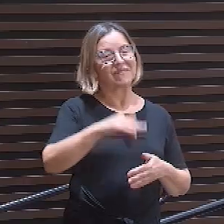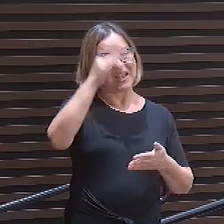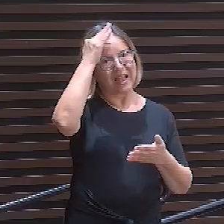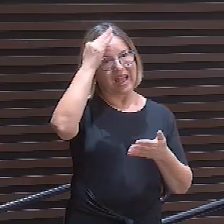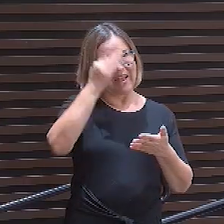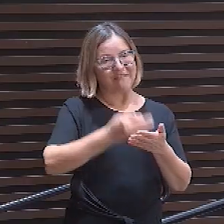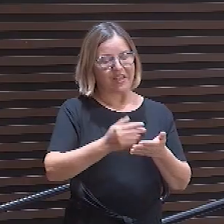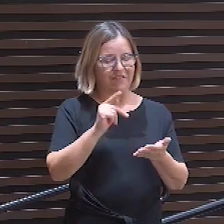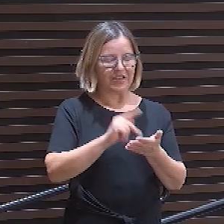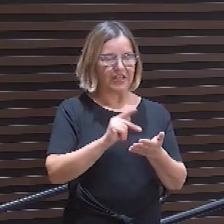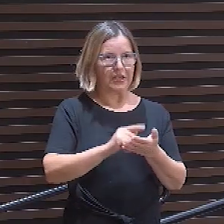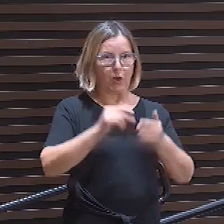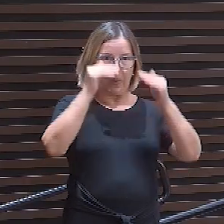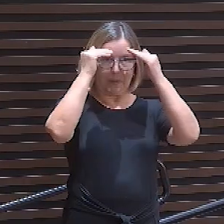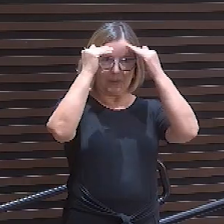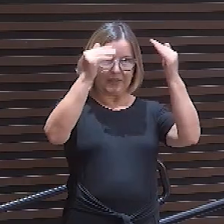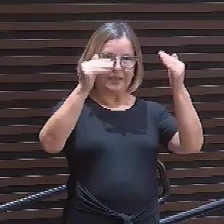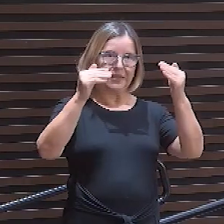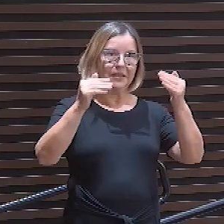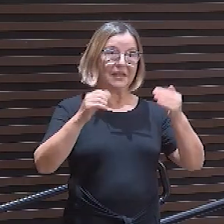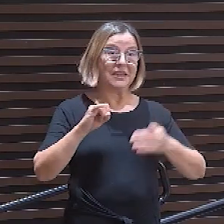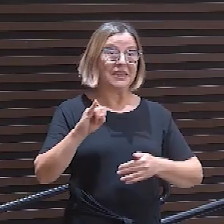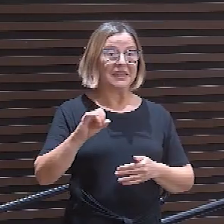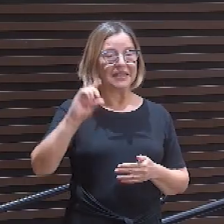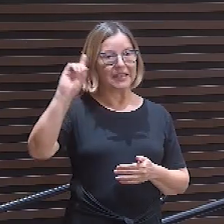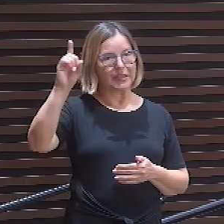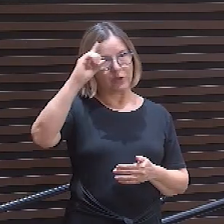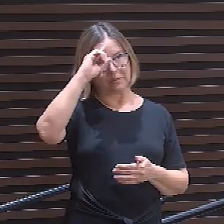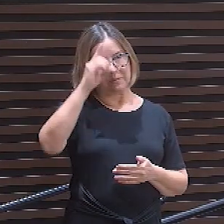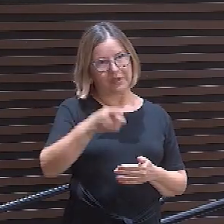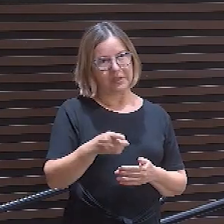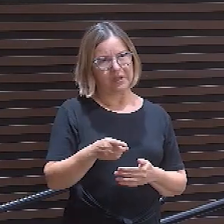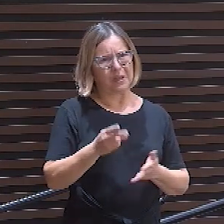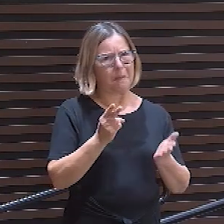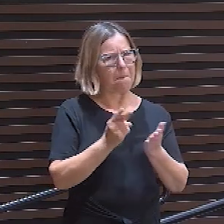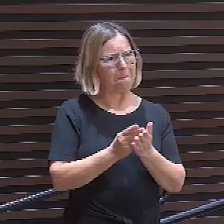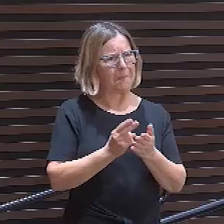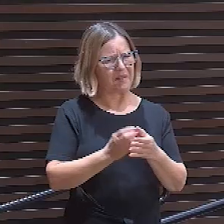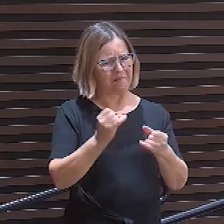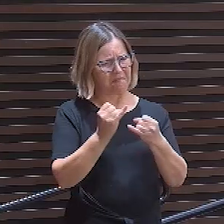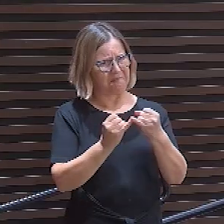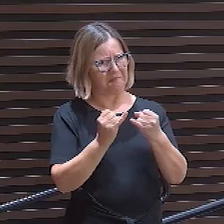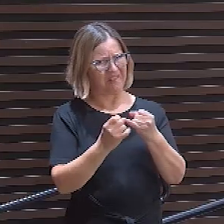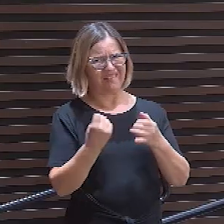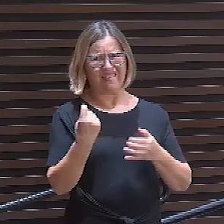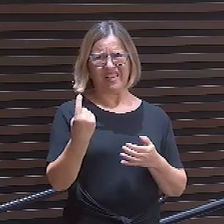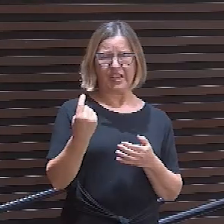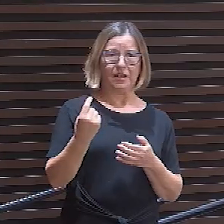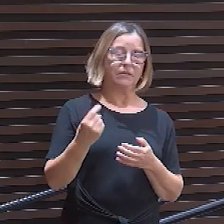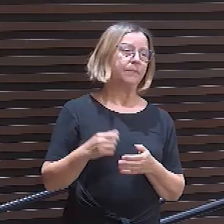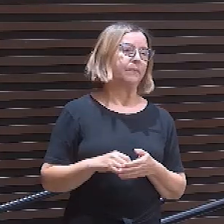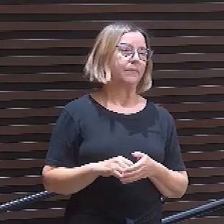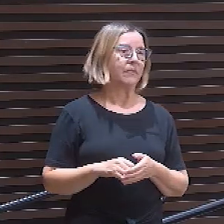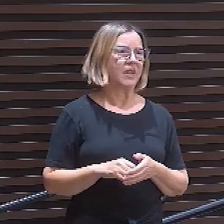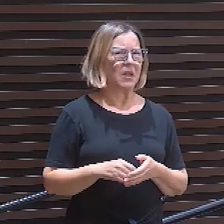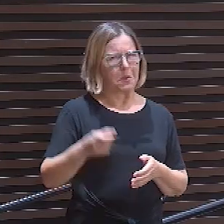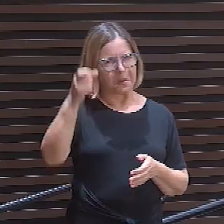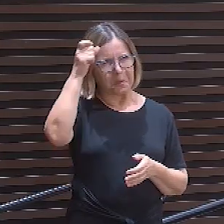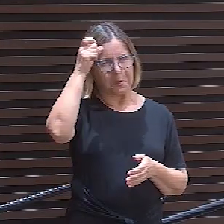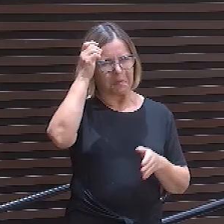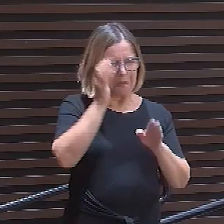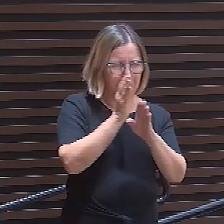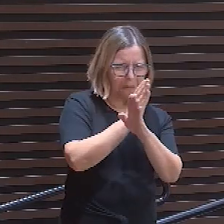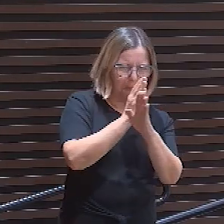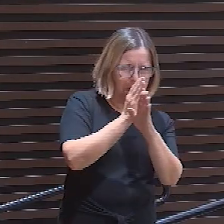manda, mesmo quando o mandamento parece estranho e o inimigo está à espreita, mas